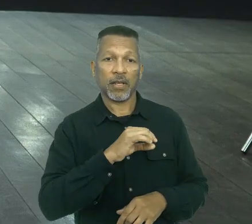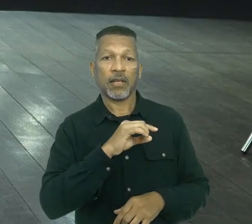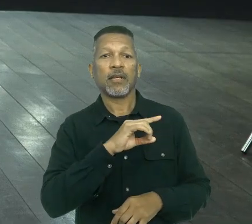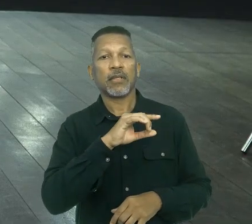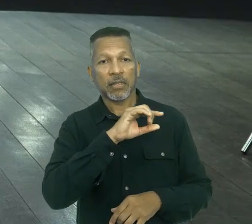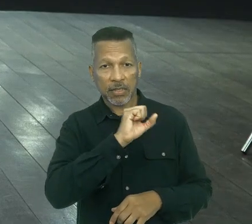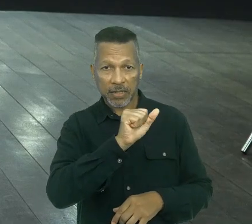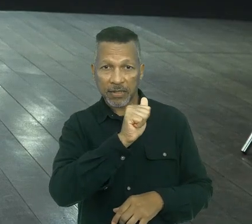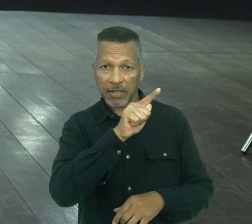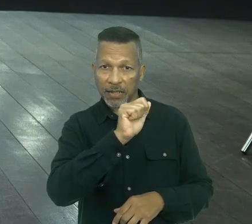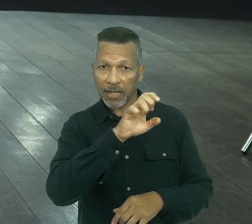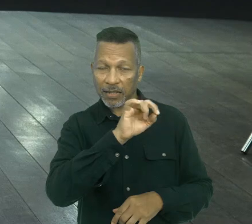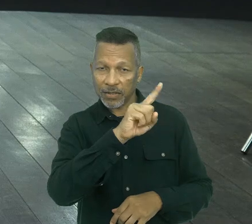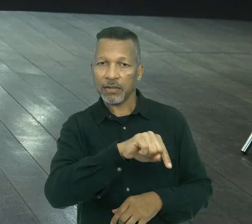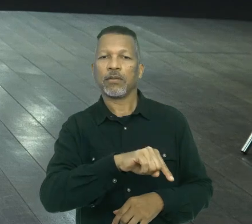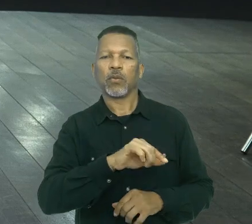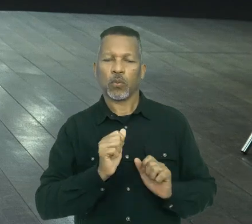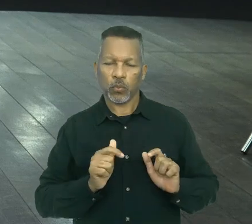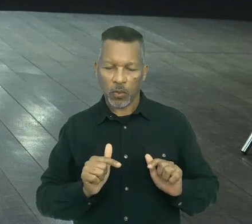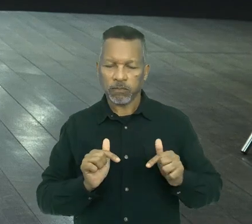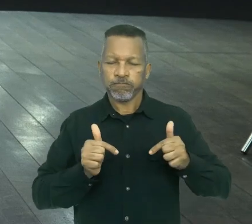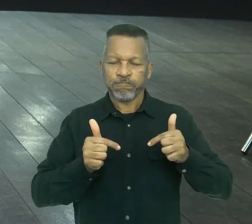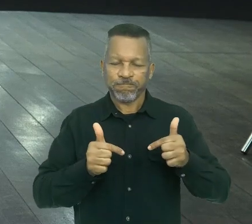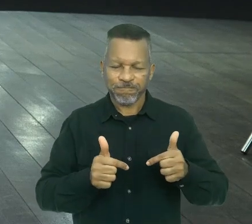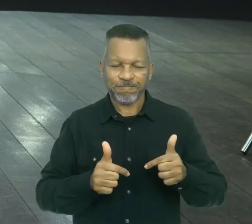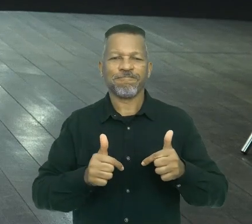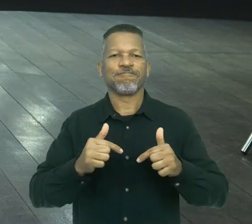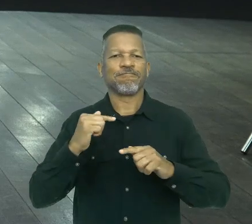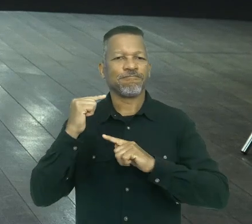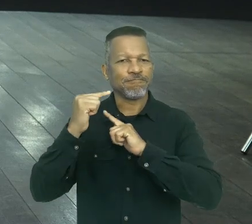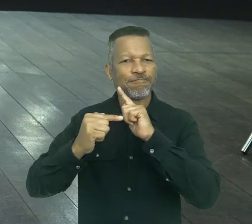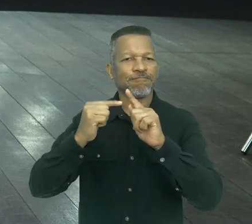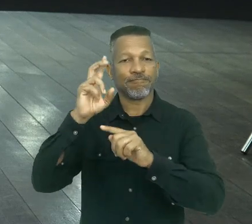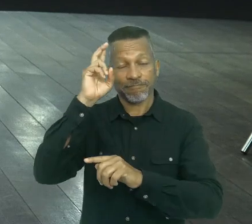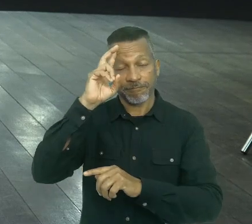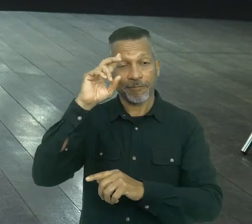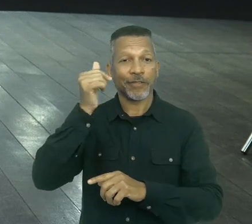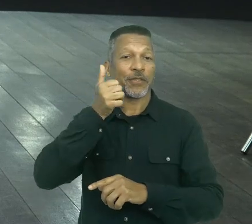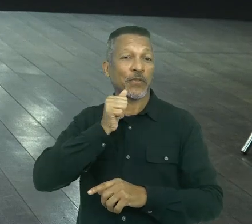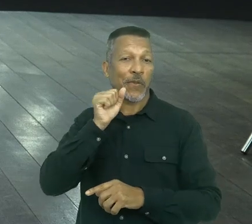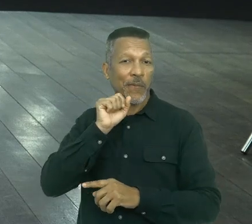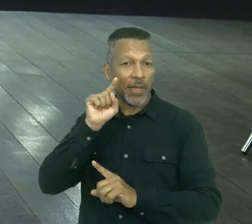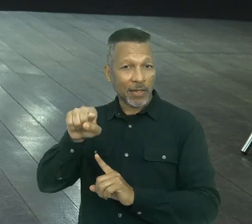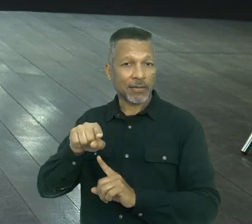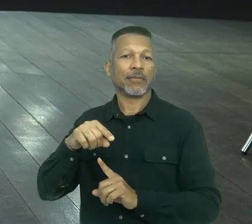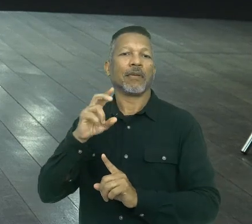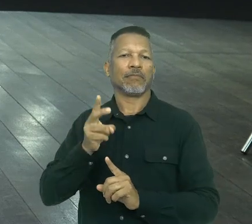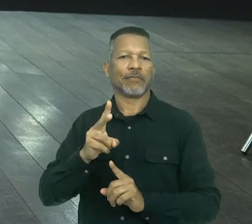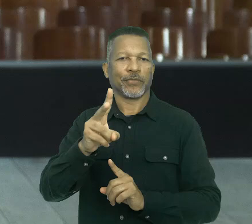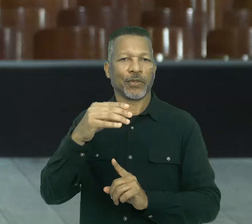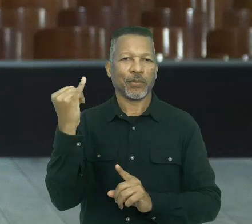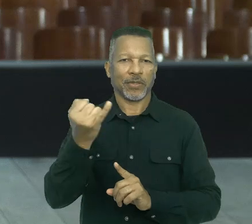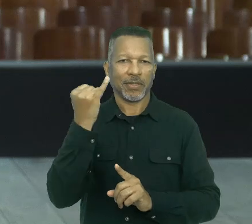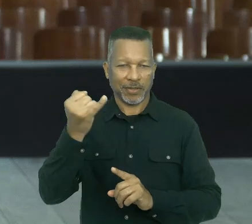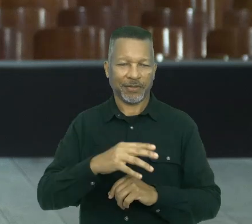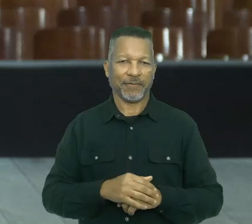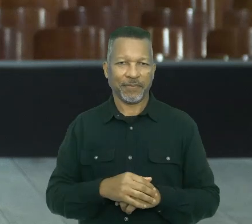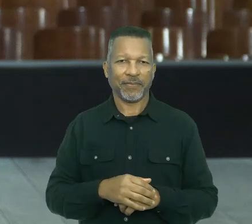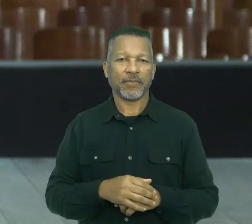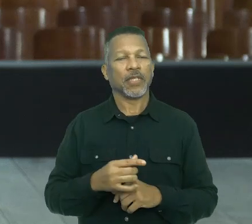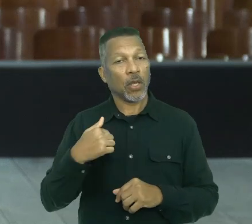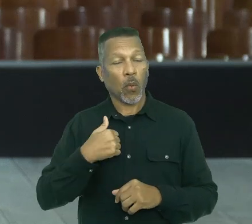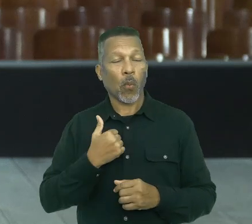com dedicação o legado da mãe, dando continuidade a essa importante missão. Eu acho que eu